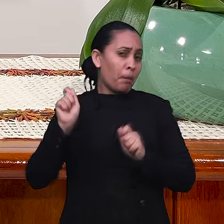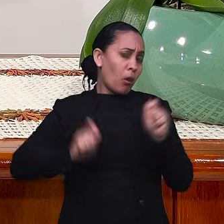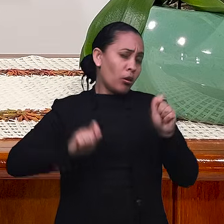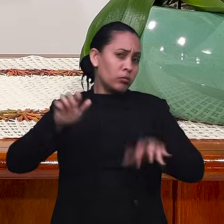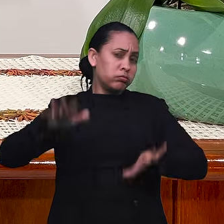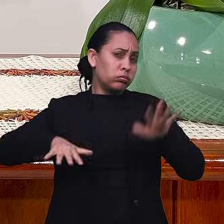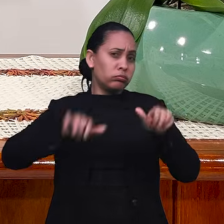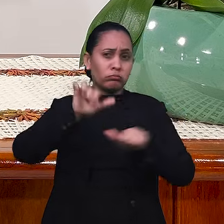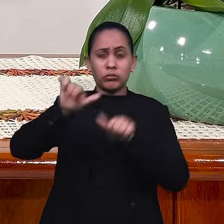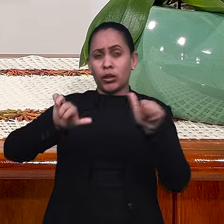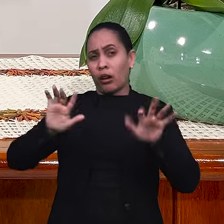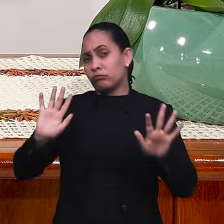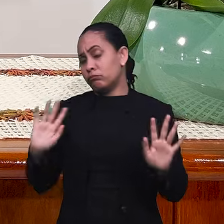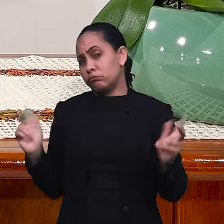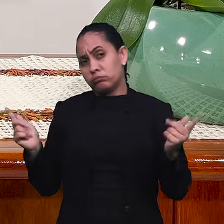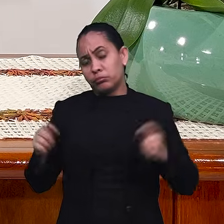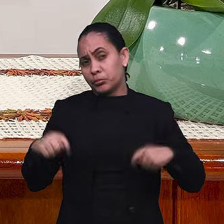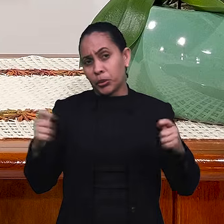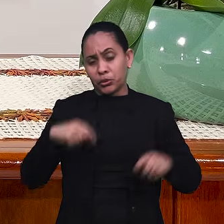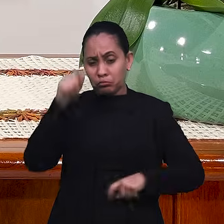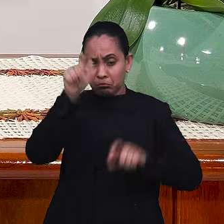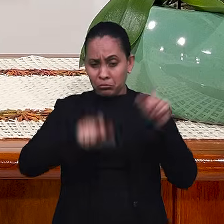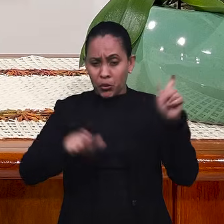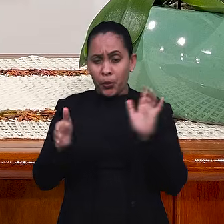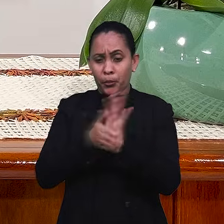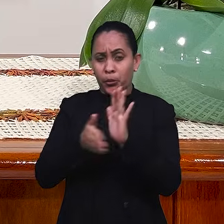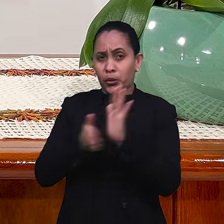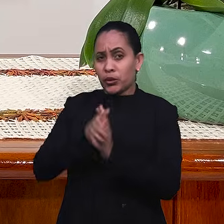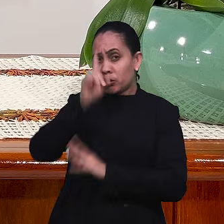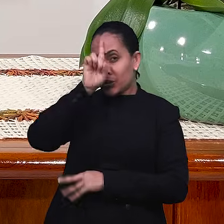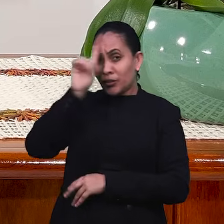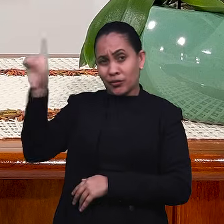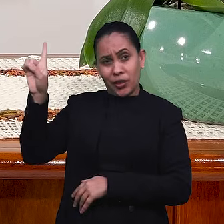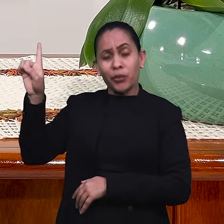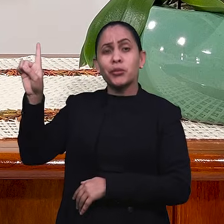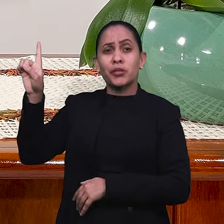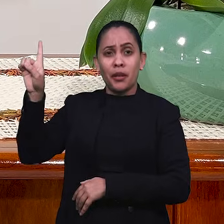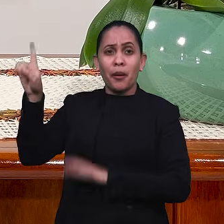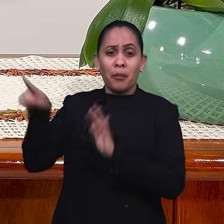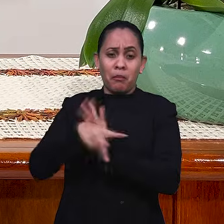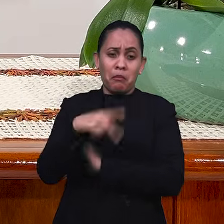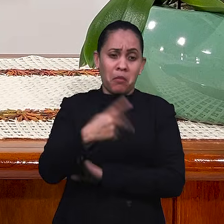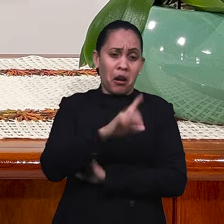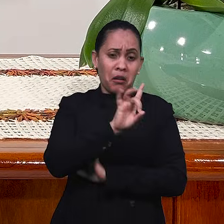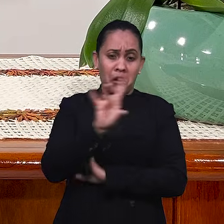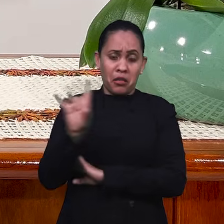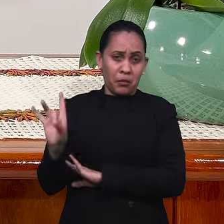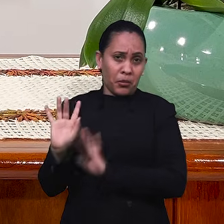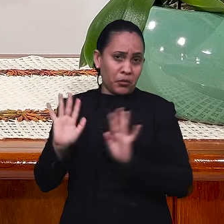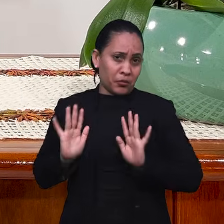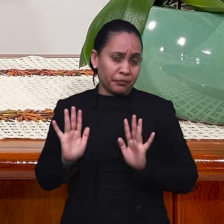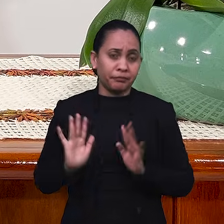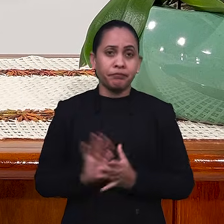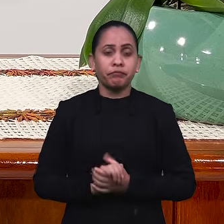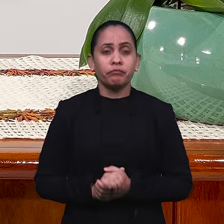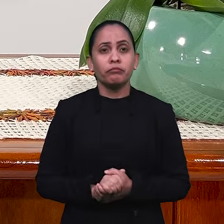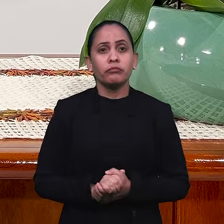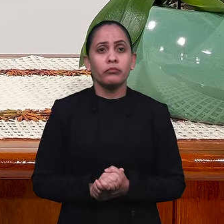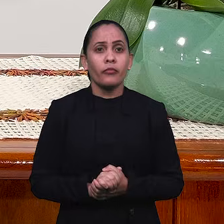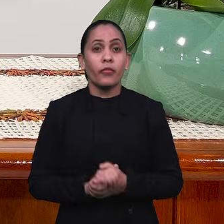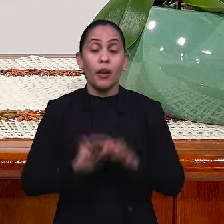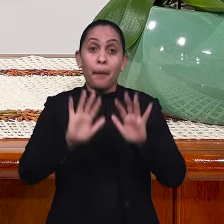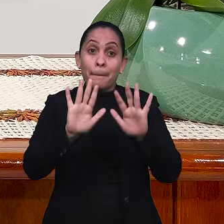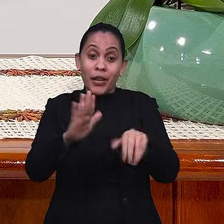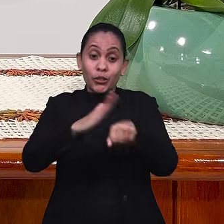variar de acordo com o plano que Deus tem, o projeto que Deus tem para cada um de nós. Mas